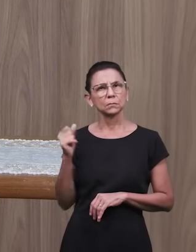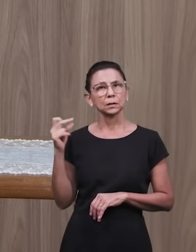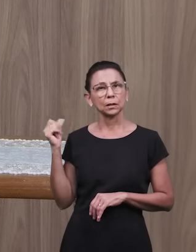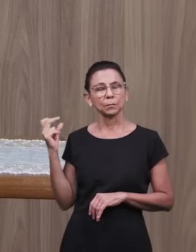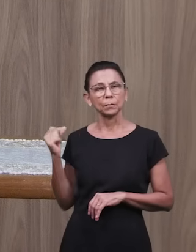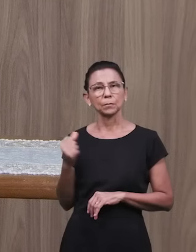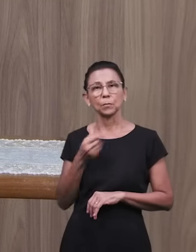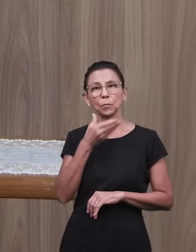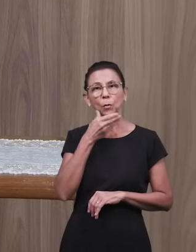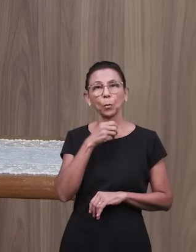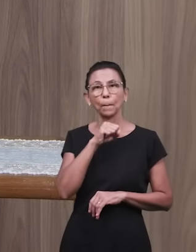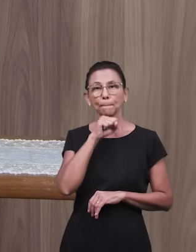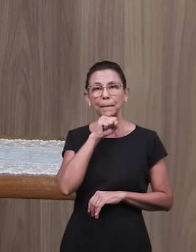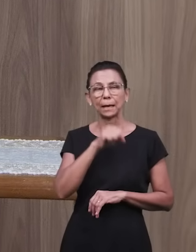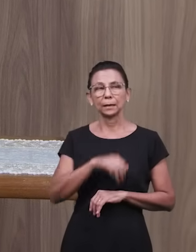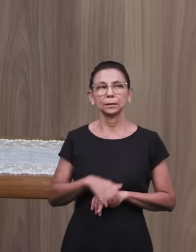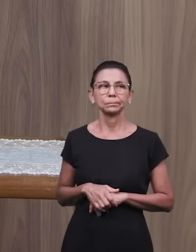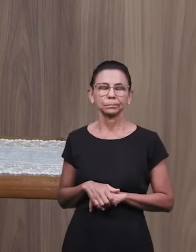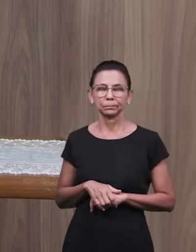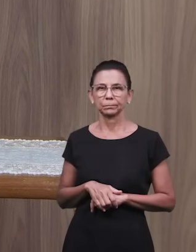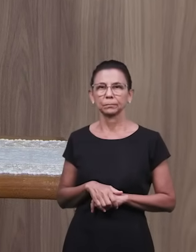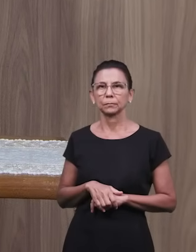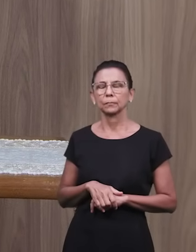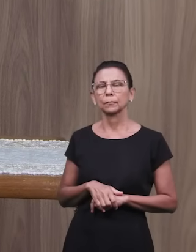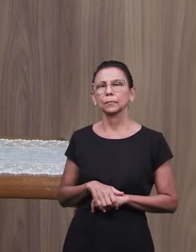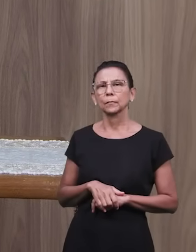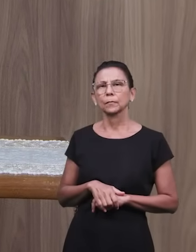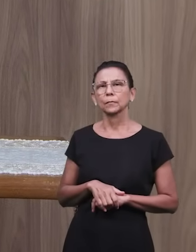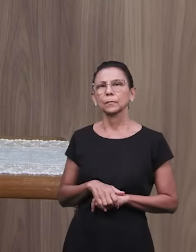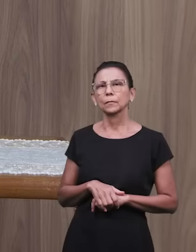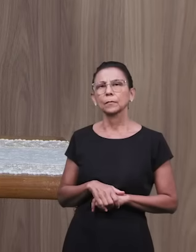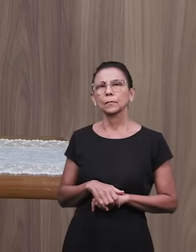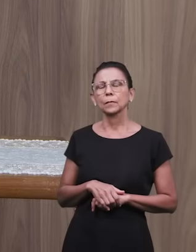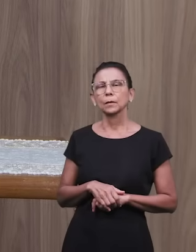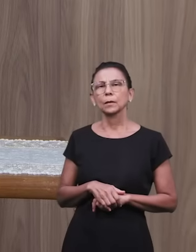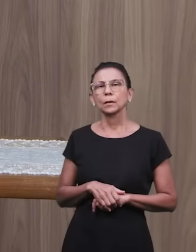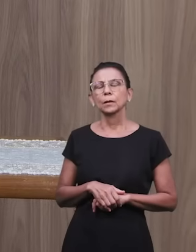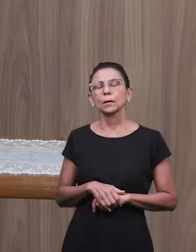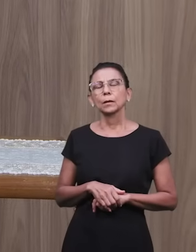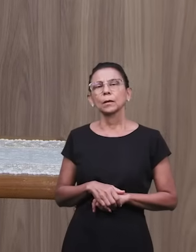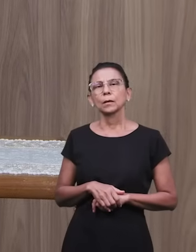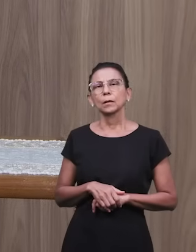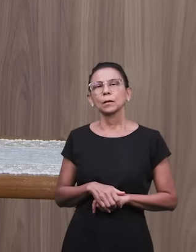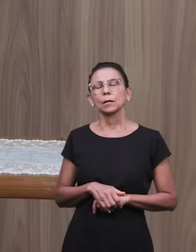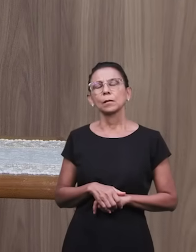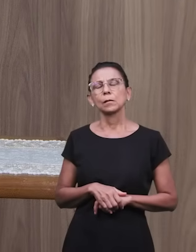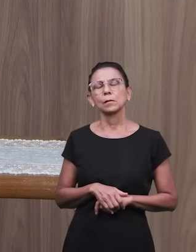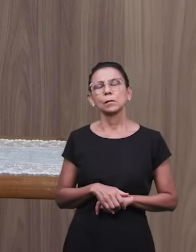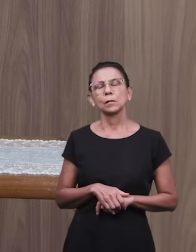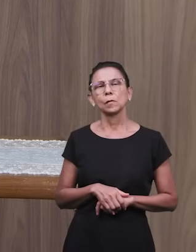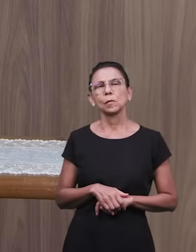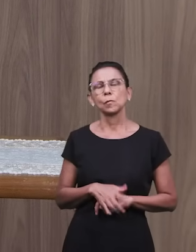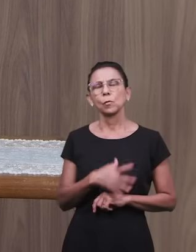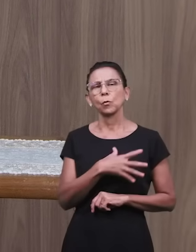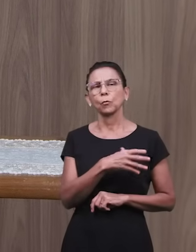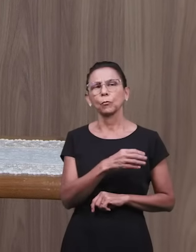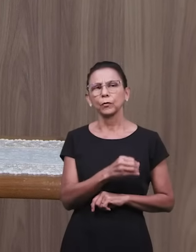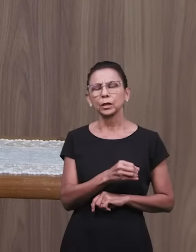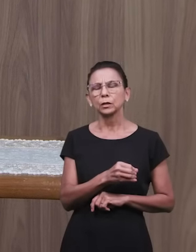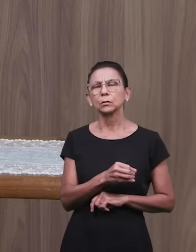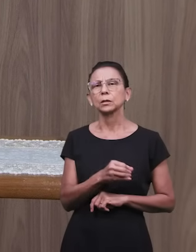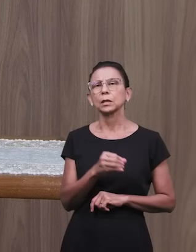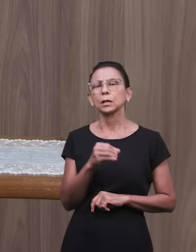escolhia a noiva para o filho. E não só escolhia a noiva, mas também